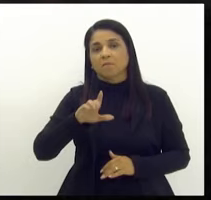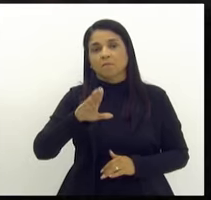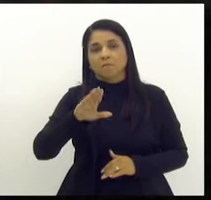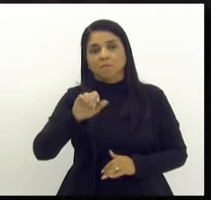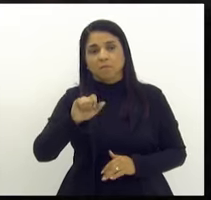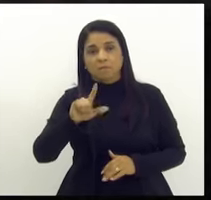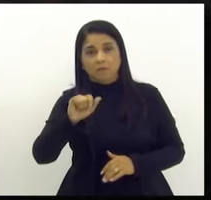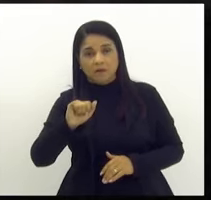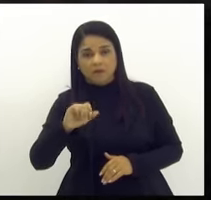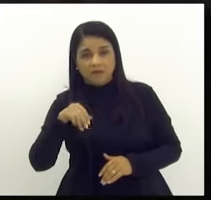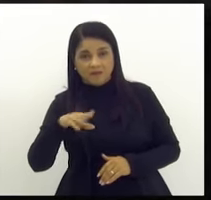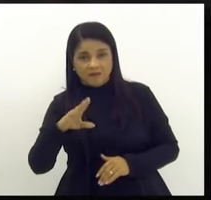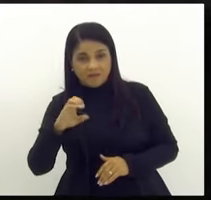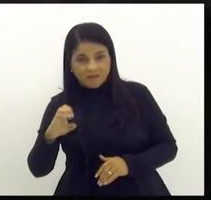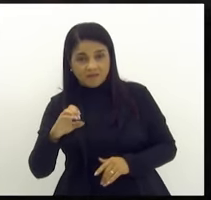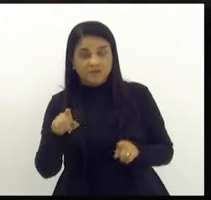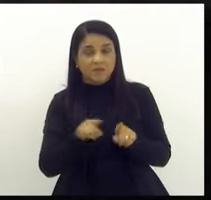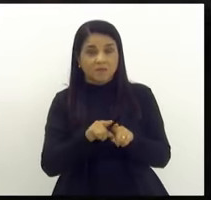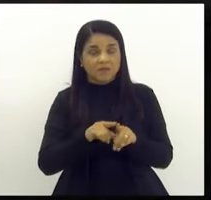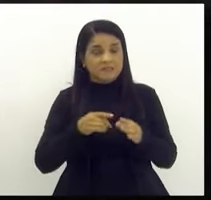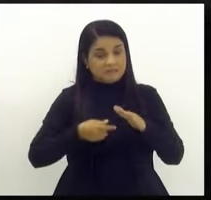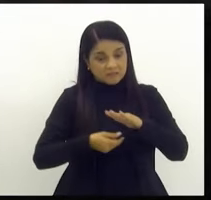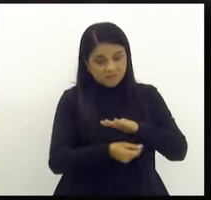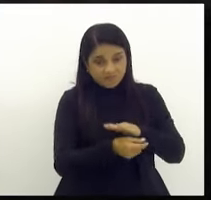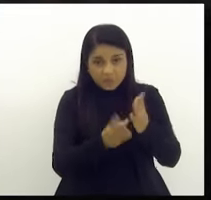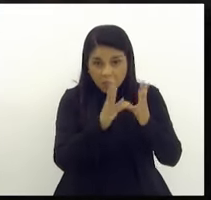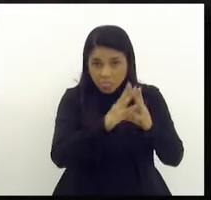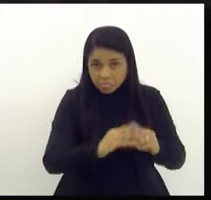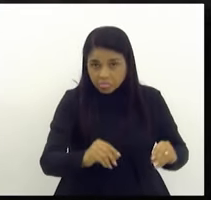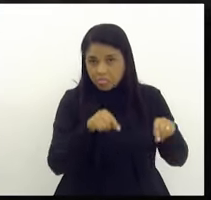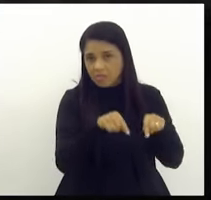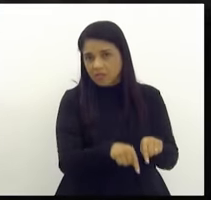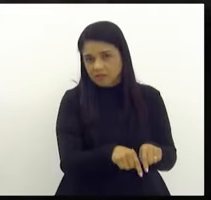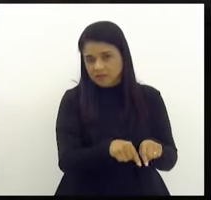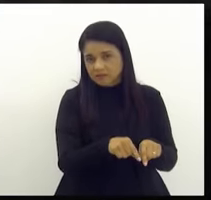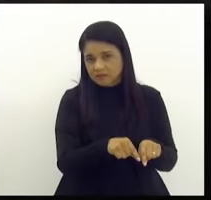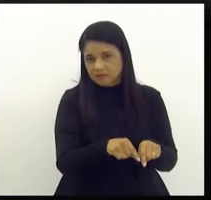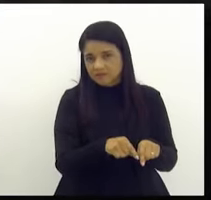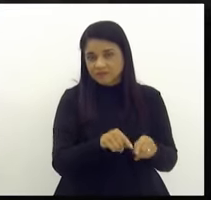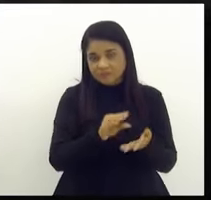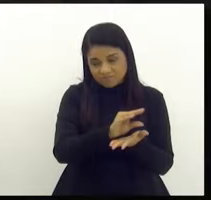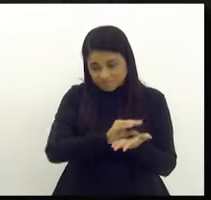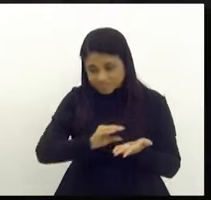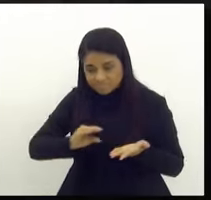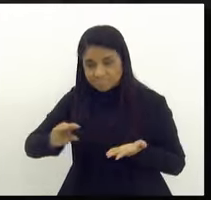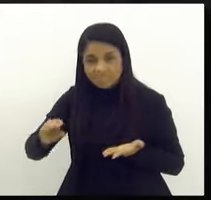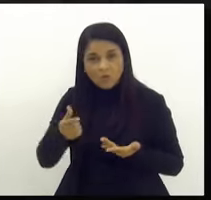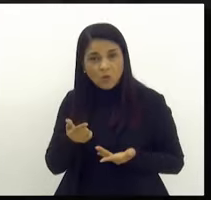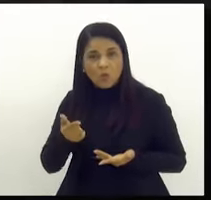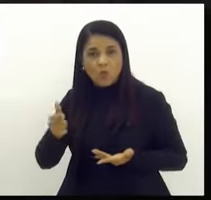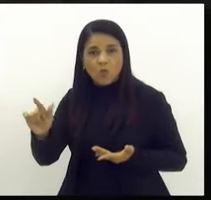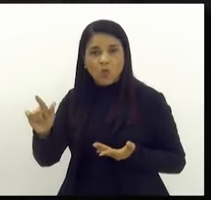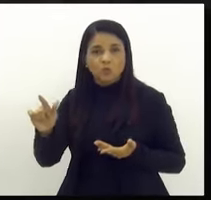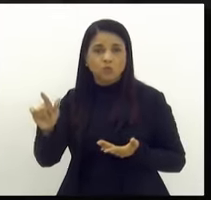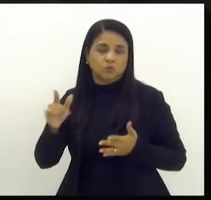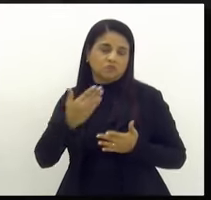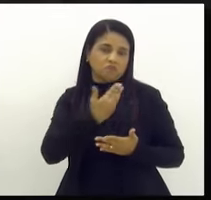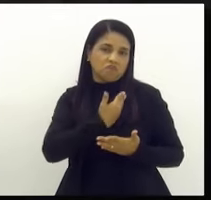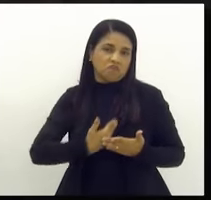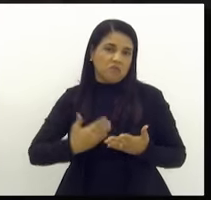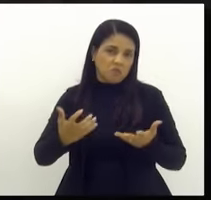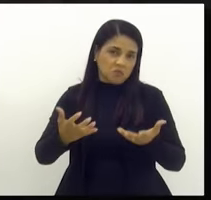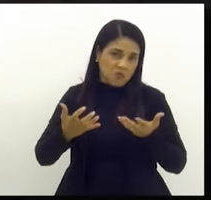é evidente que se acabar com o fundo da cultura destinar o fundo da cultura para o que o governo